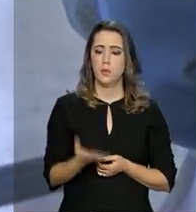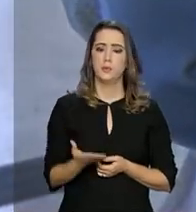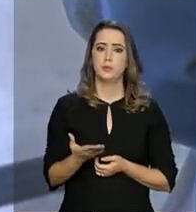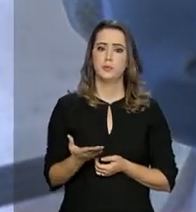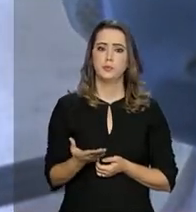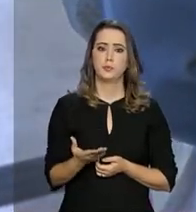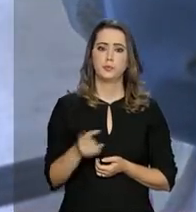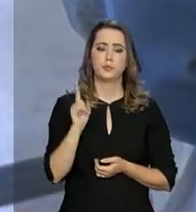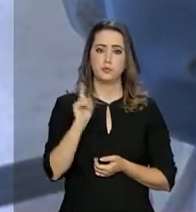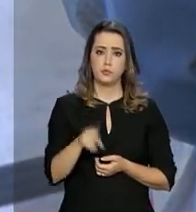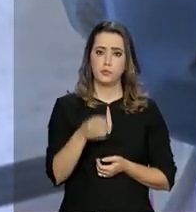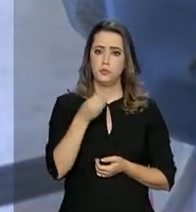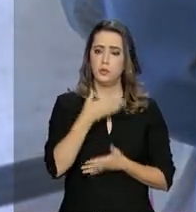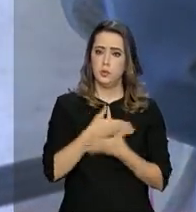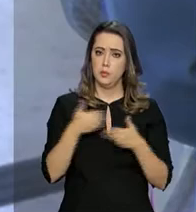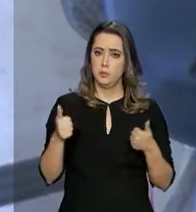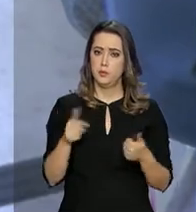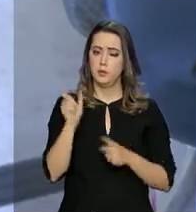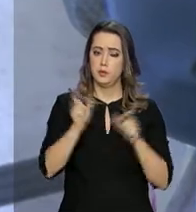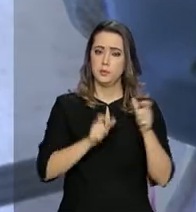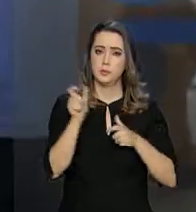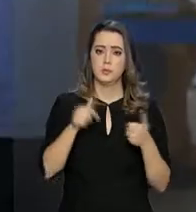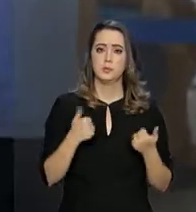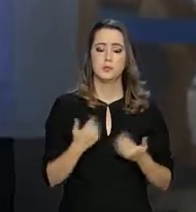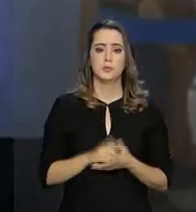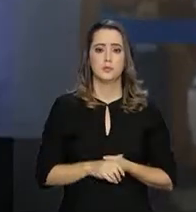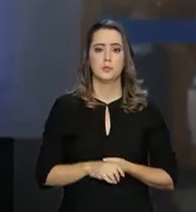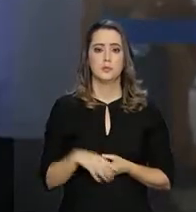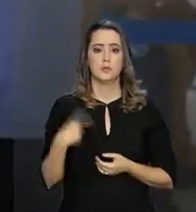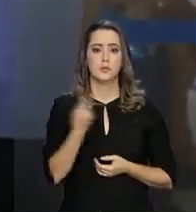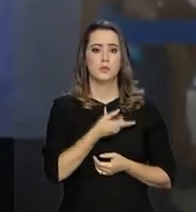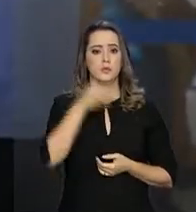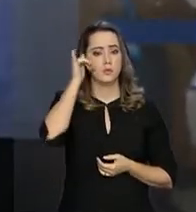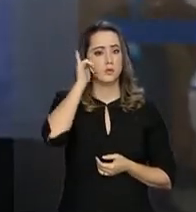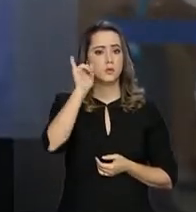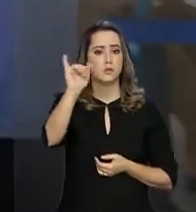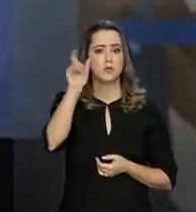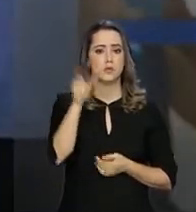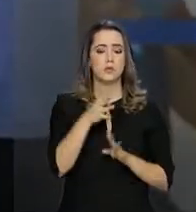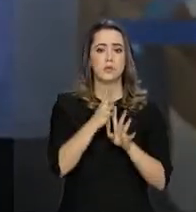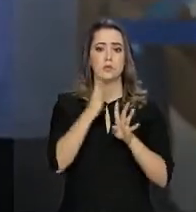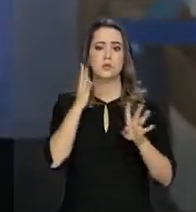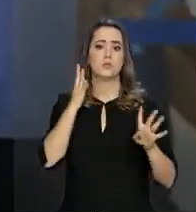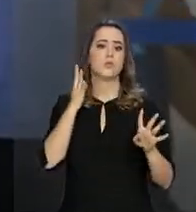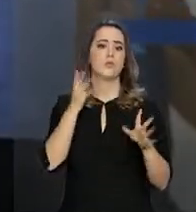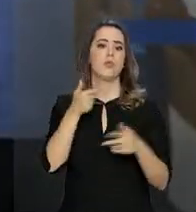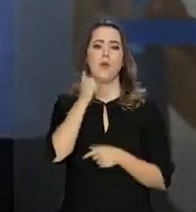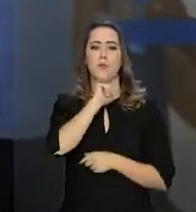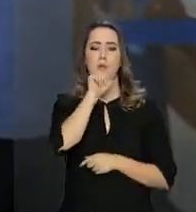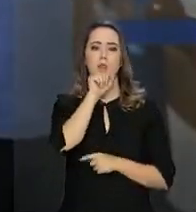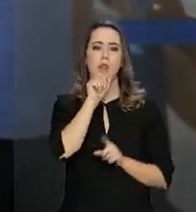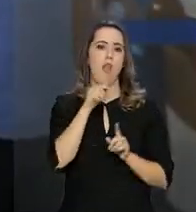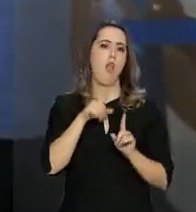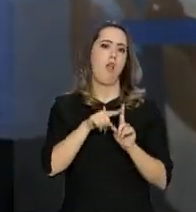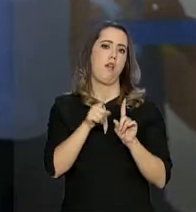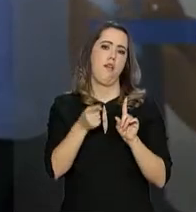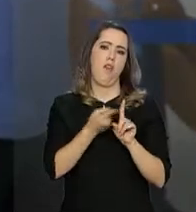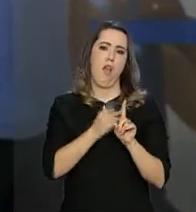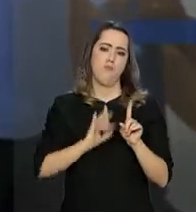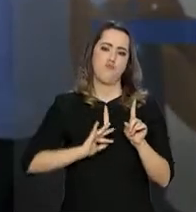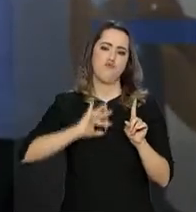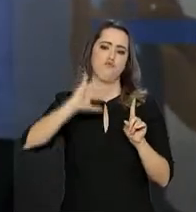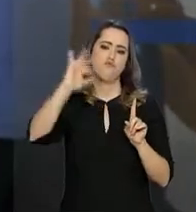acho que vai adiantar um pouco mais curto as pessoas né a gente evita de tanna pegando essa fila ainda mais a mulher conta grávida com aquele barrigão